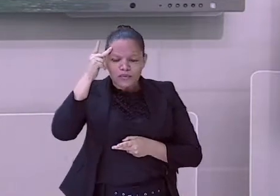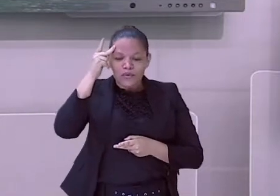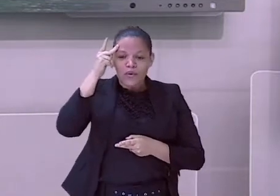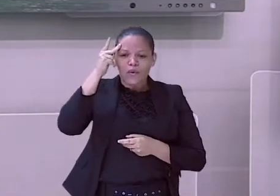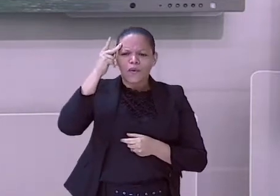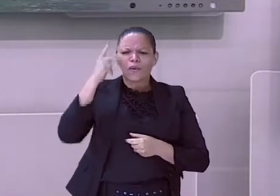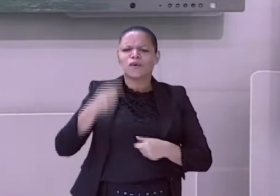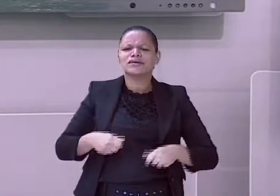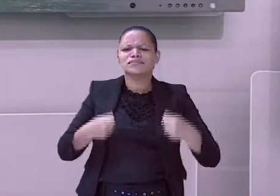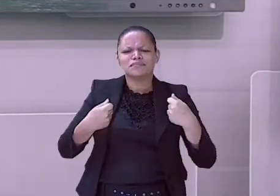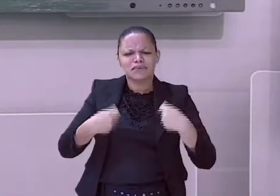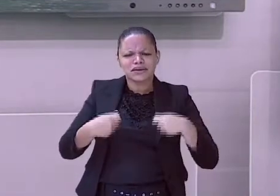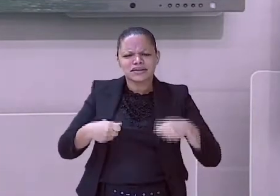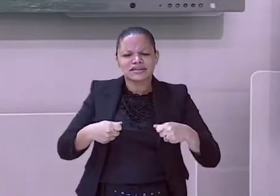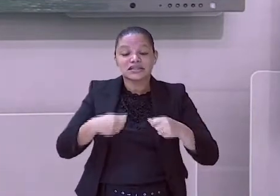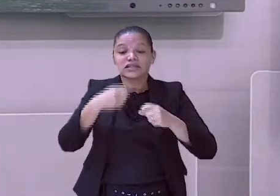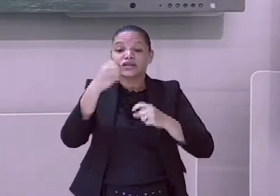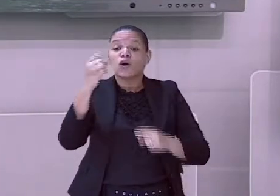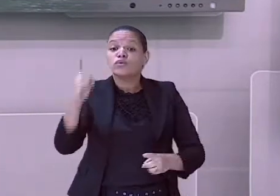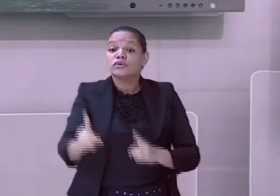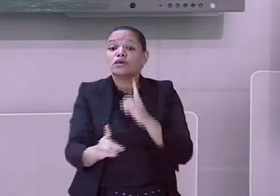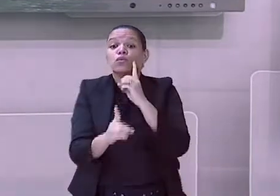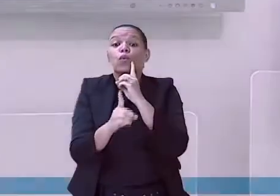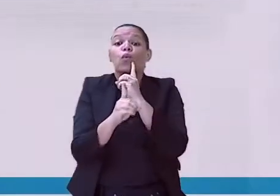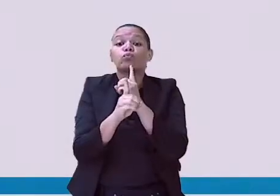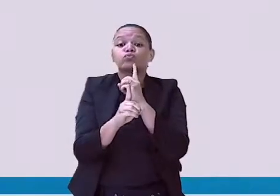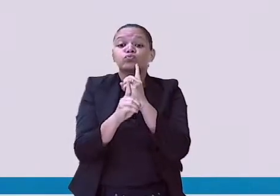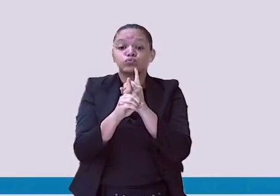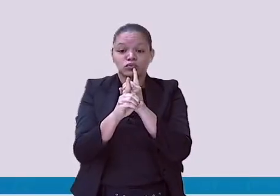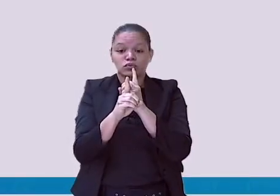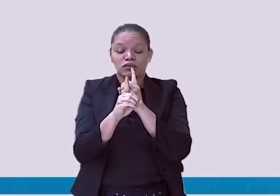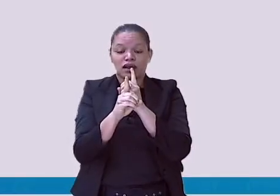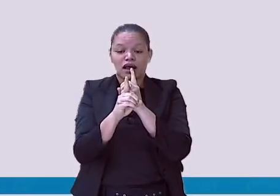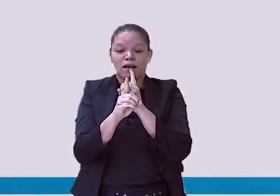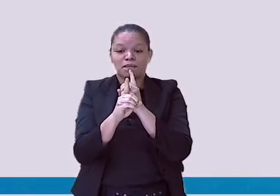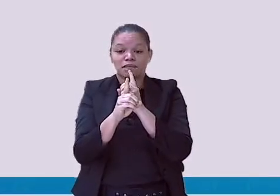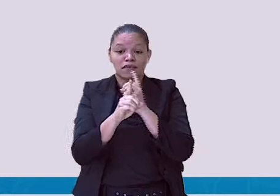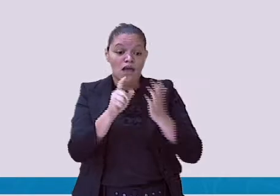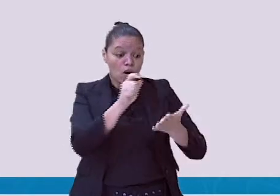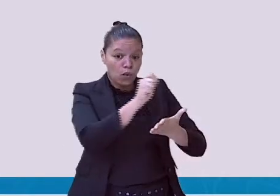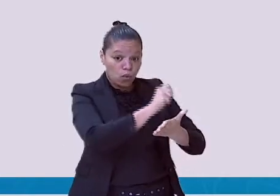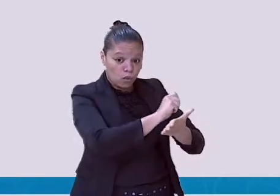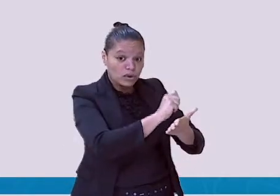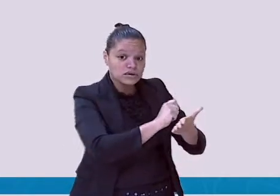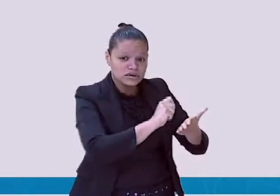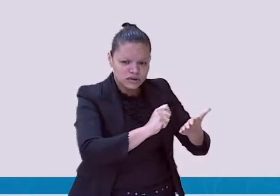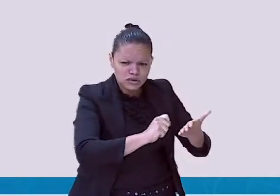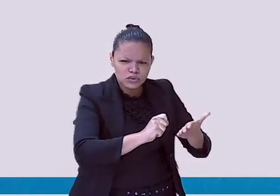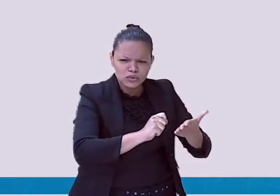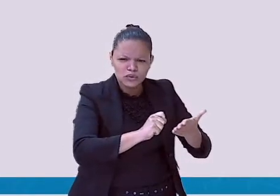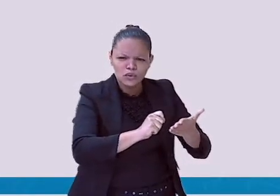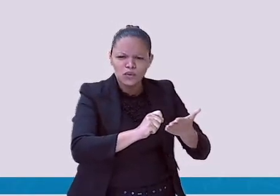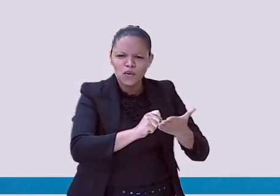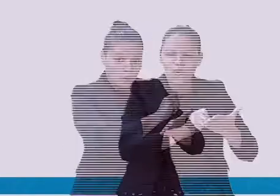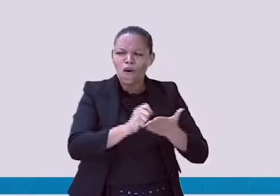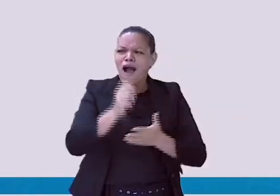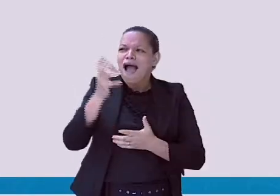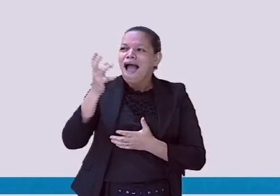a informação que ele vai passar para você. Um outro ponto também é uma